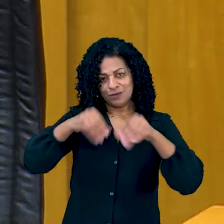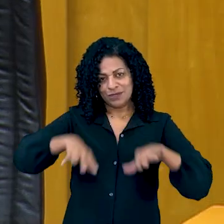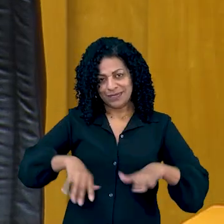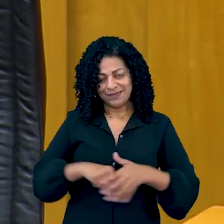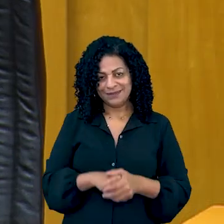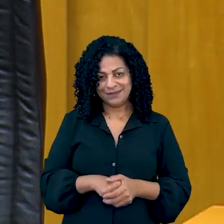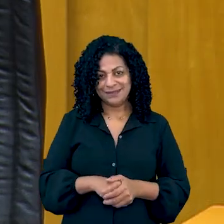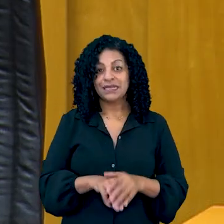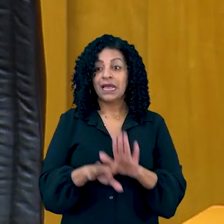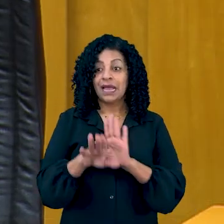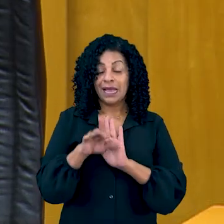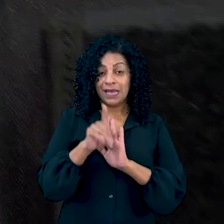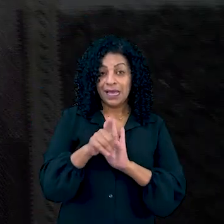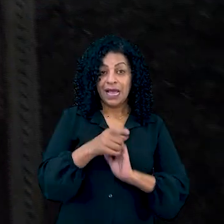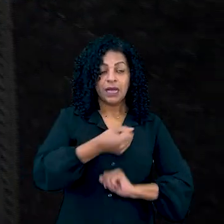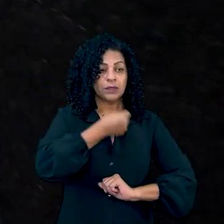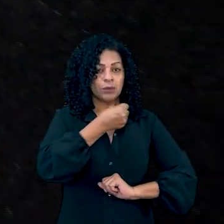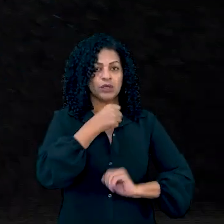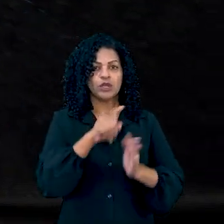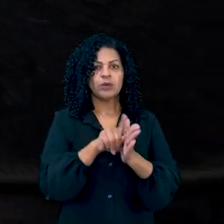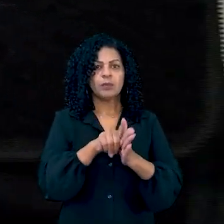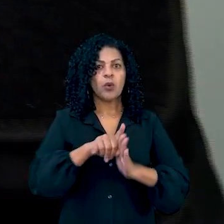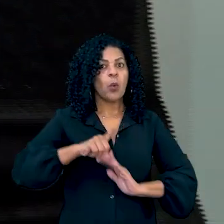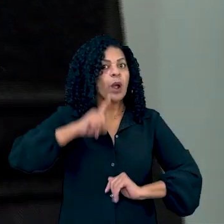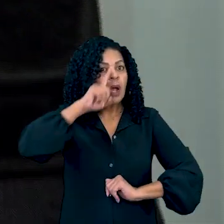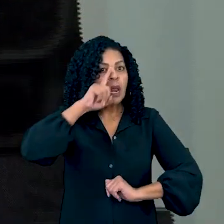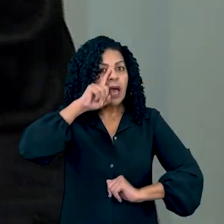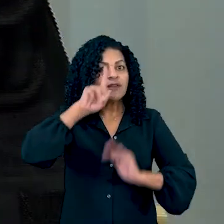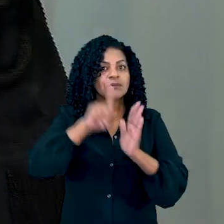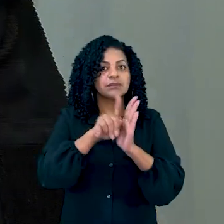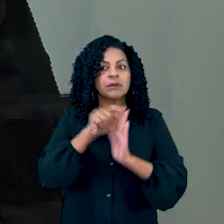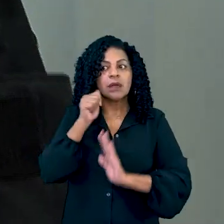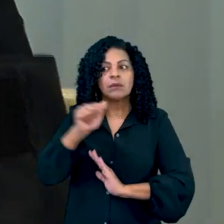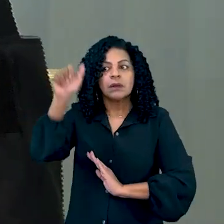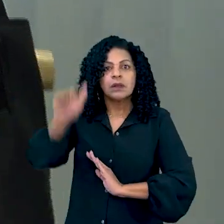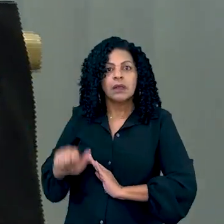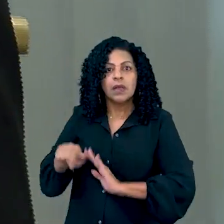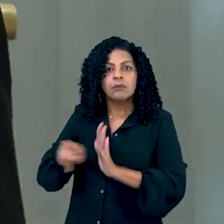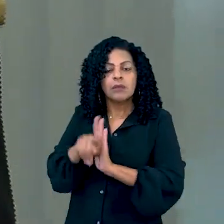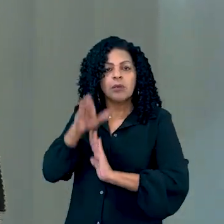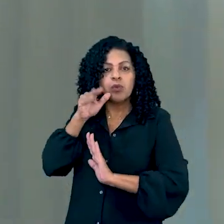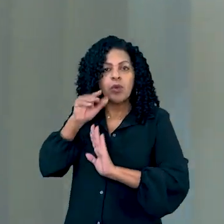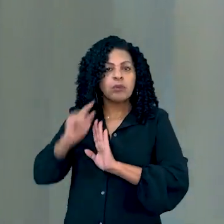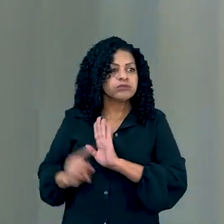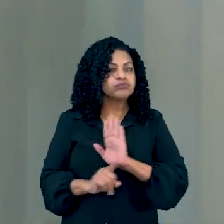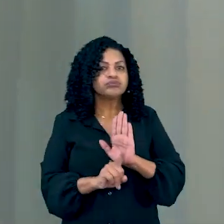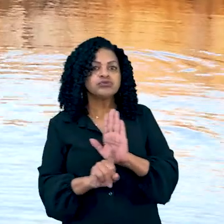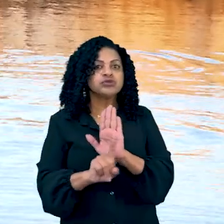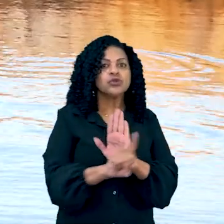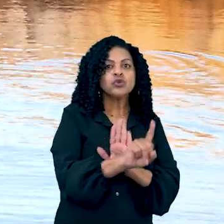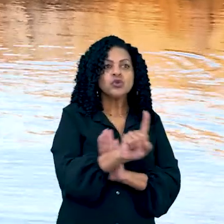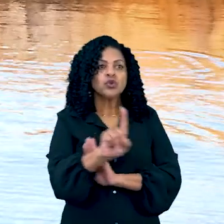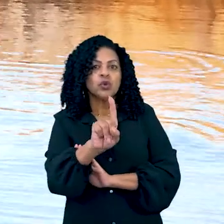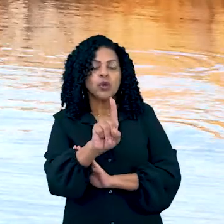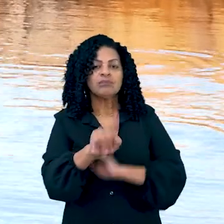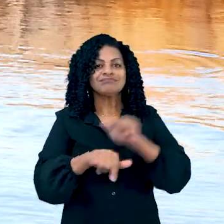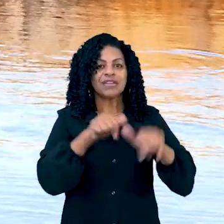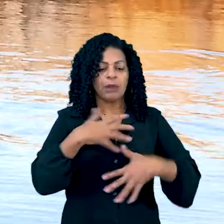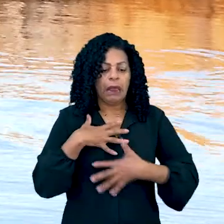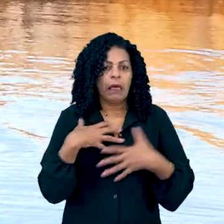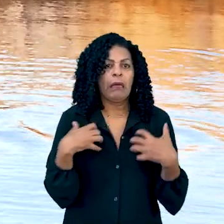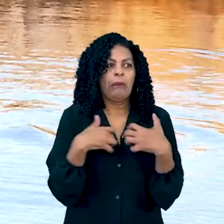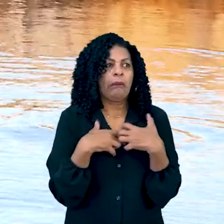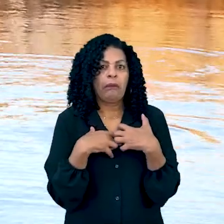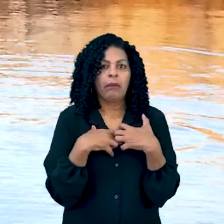o ministro, a Vportes agiu com descuido grave ao expor a trabalhadora a risco indevido. Com isso, a